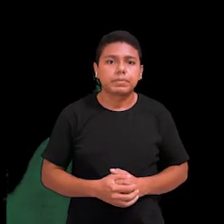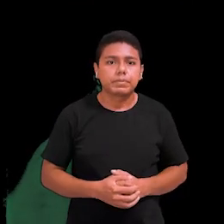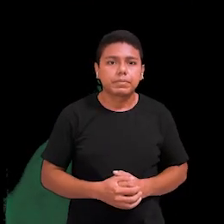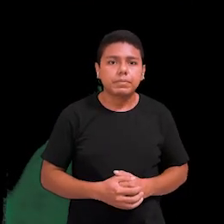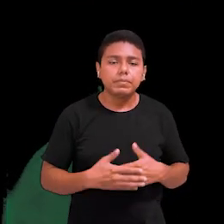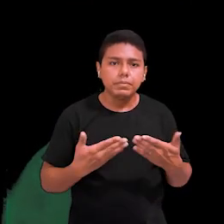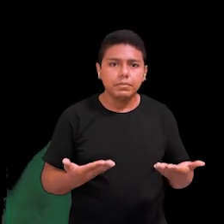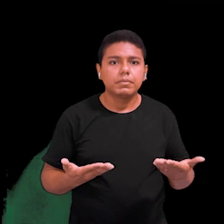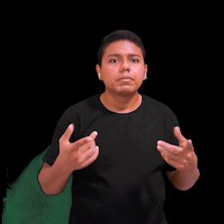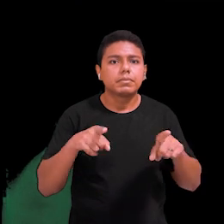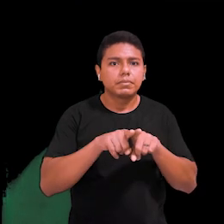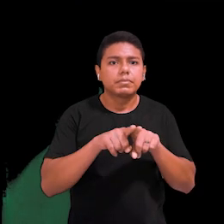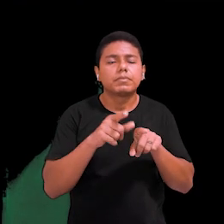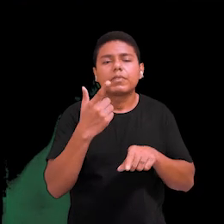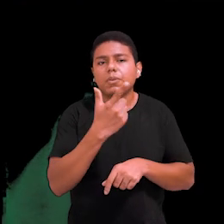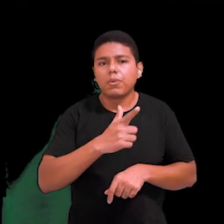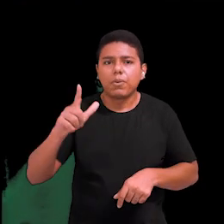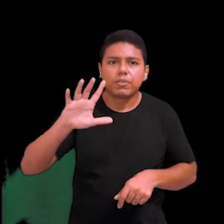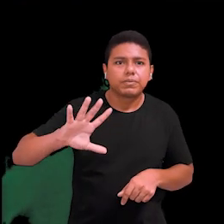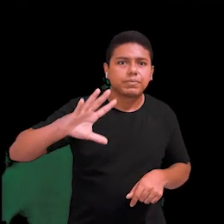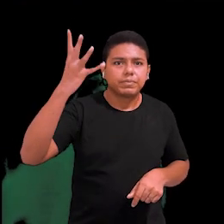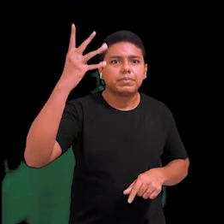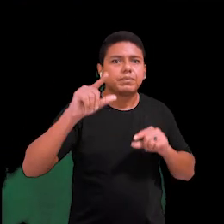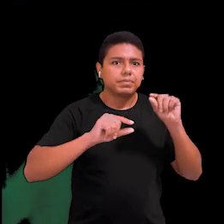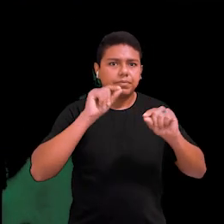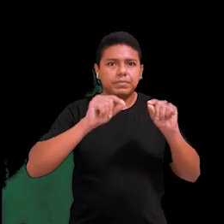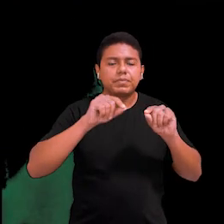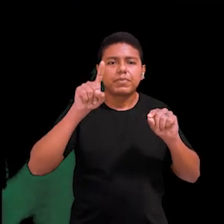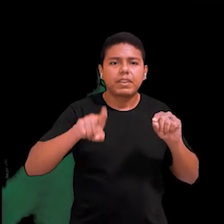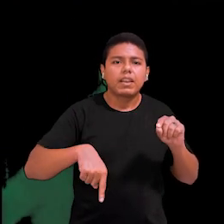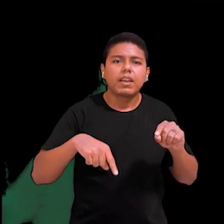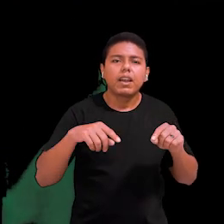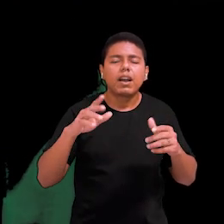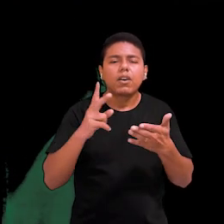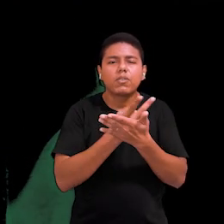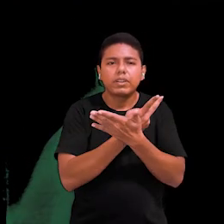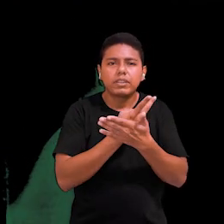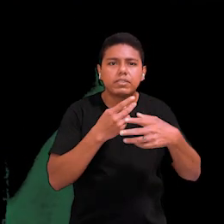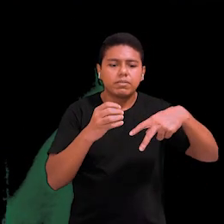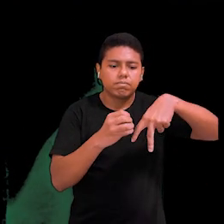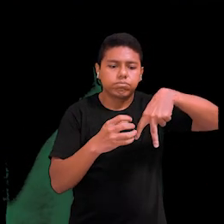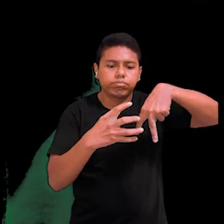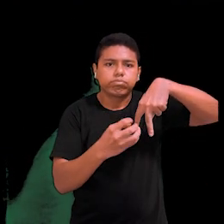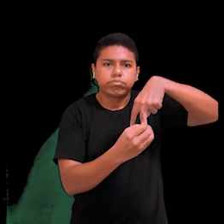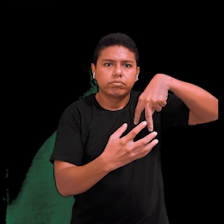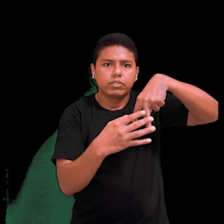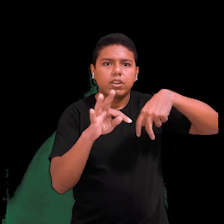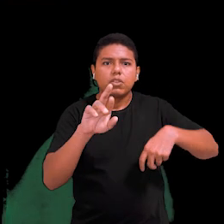até emergência obstétrica. E outra intercorrência no puerpério são os